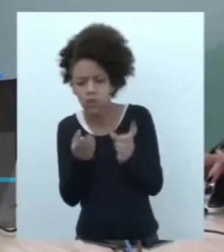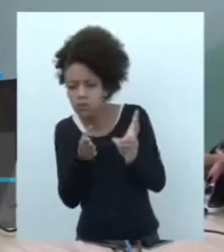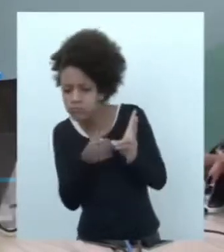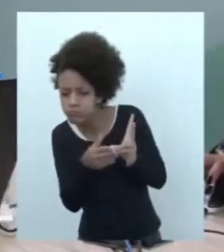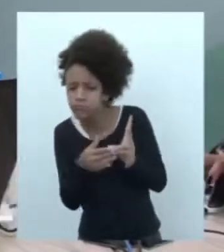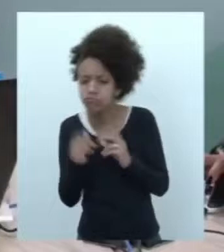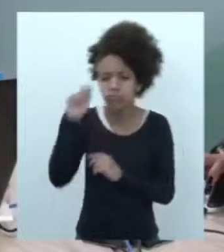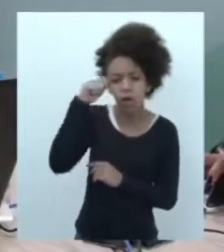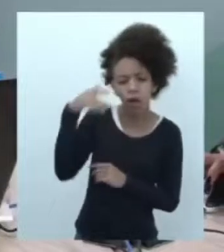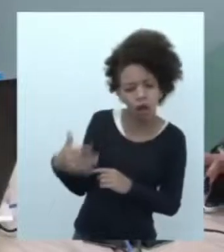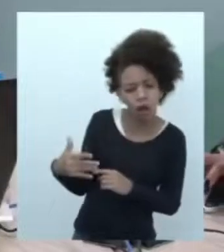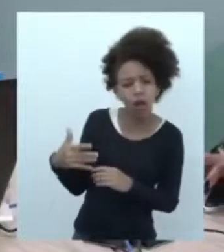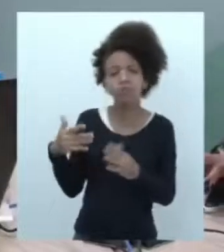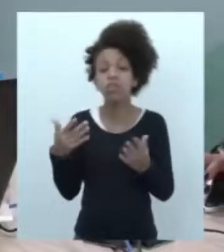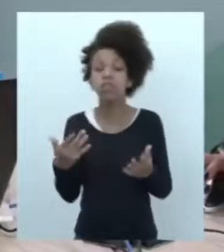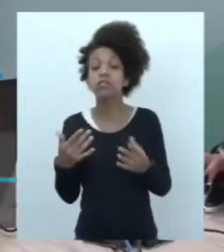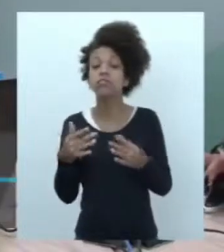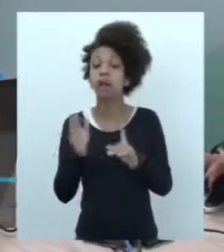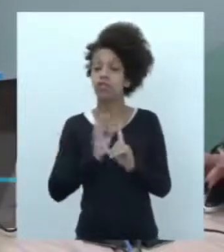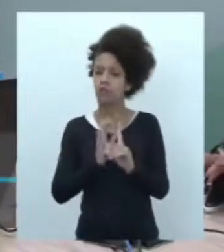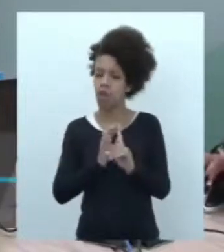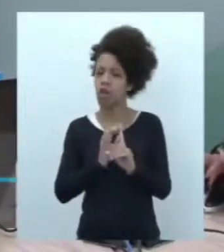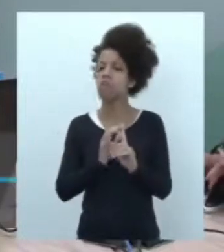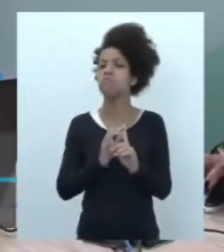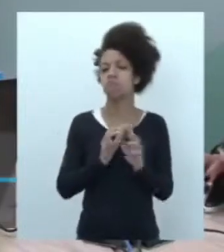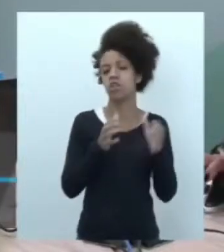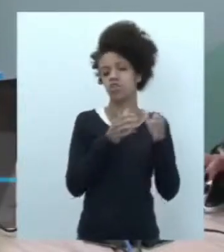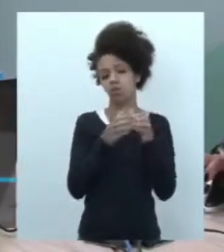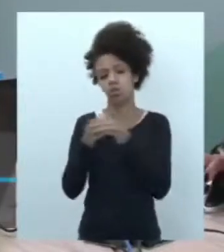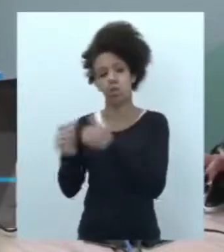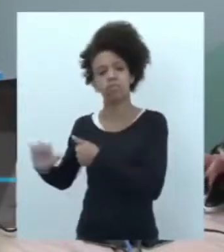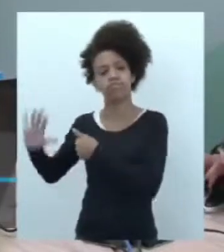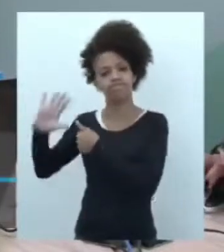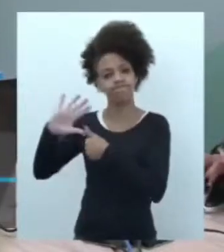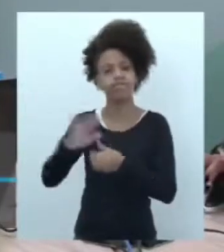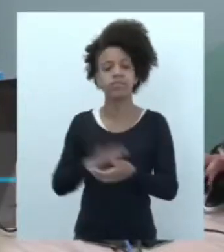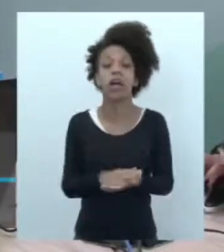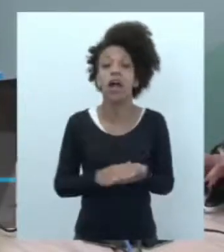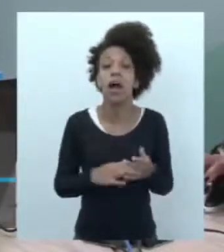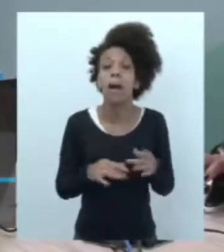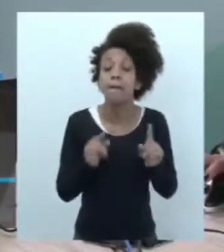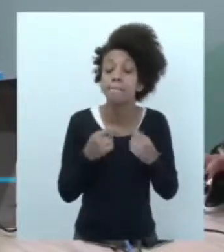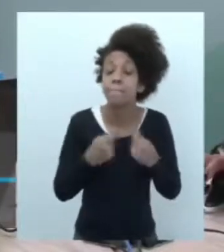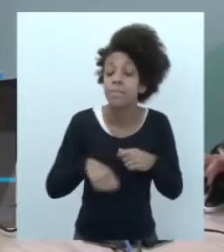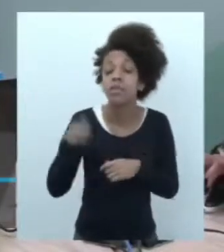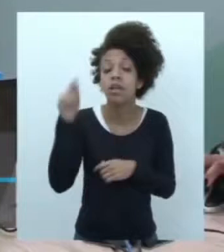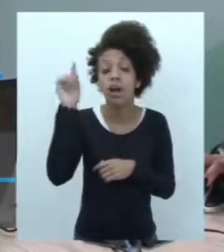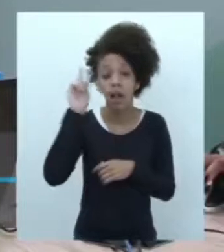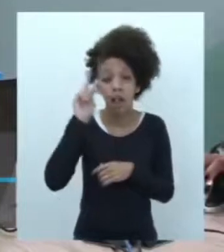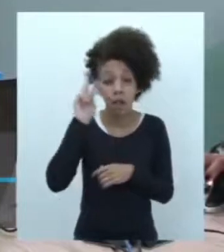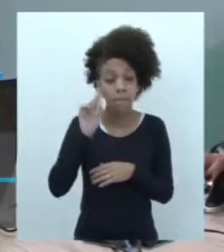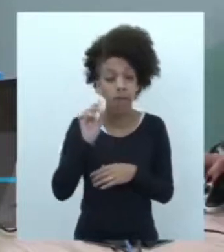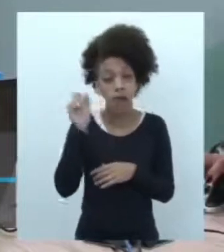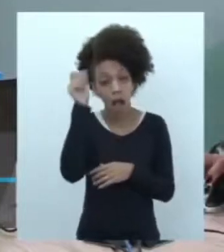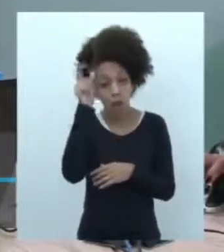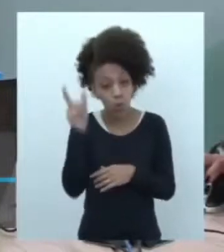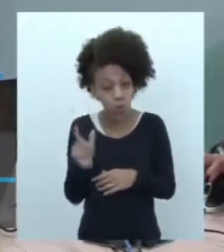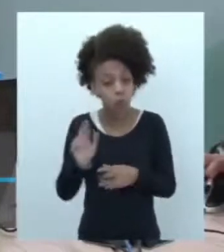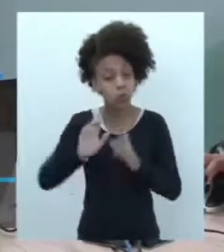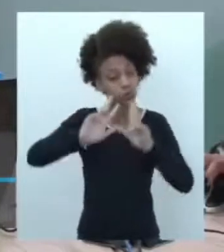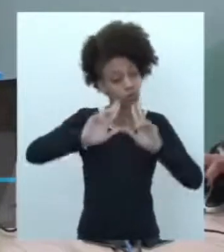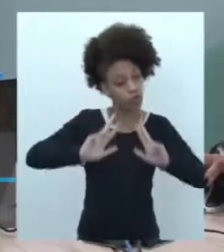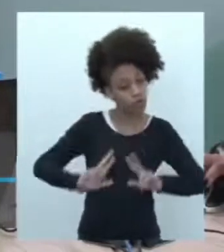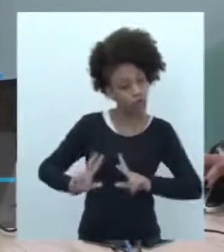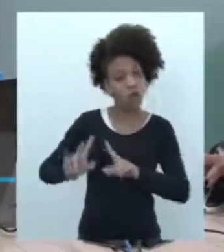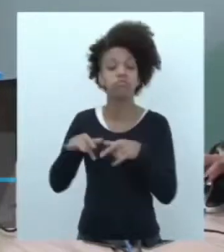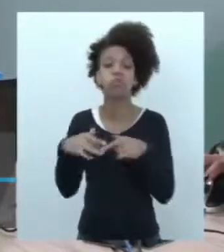que é africano, o que tem influência, né, de povos europeus. A gente tem que lembrar o quanto a cultura ela é diversa e o